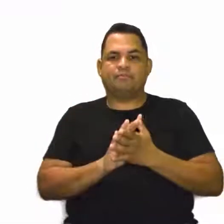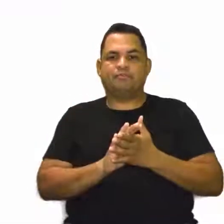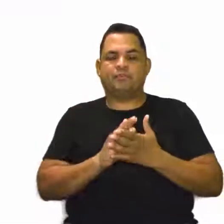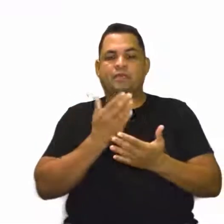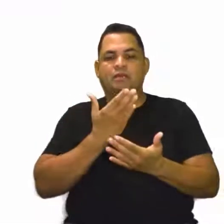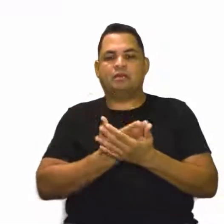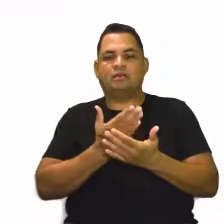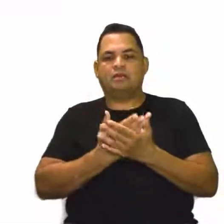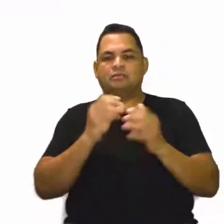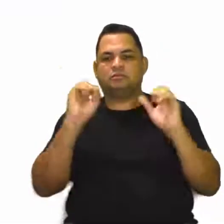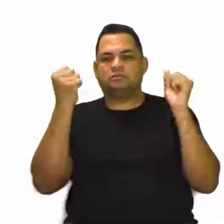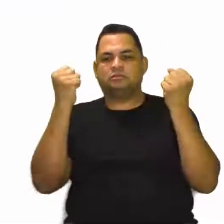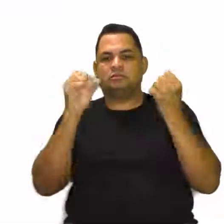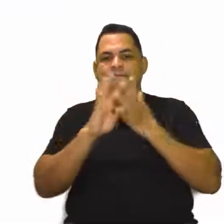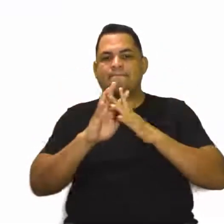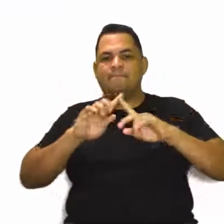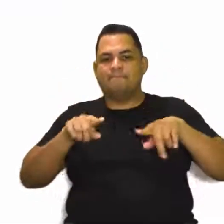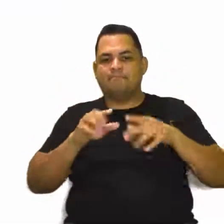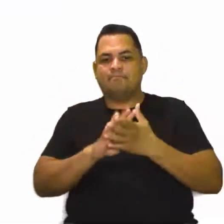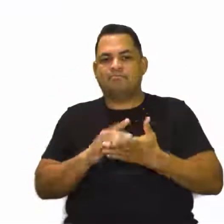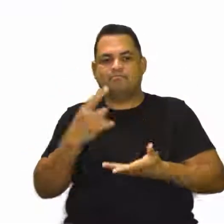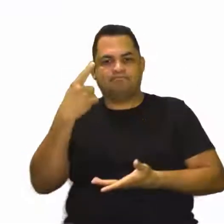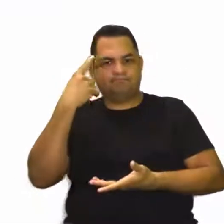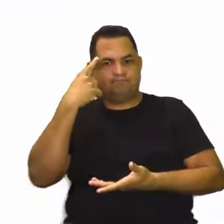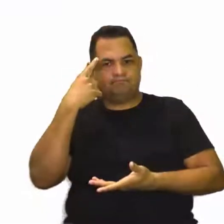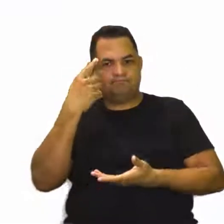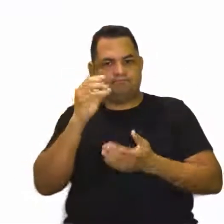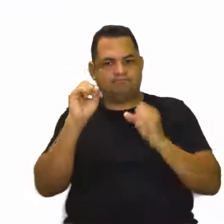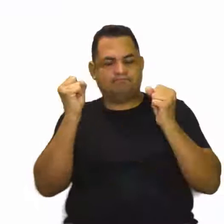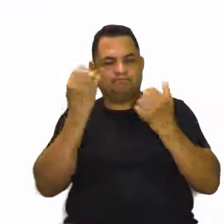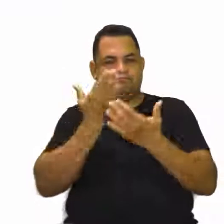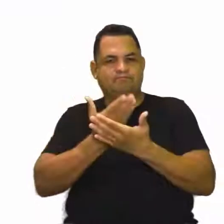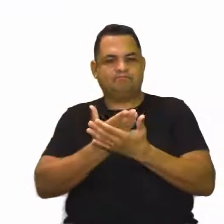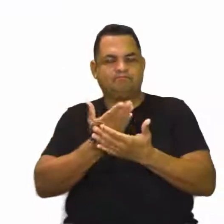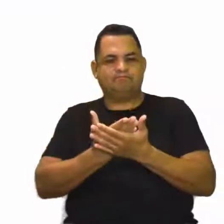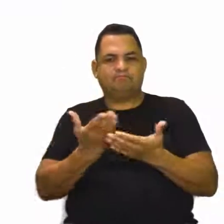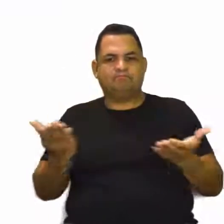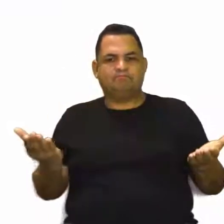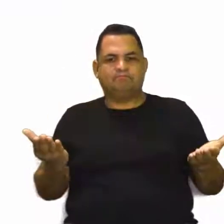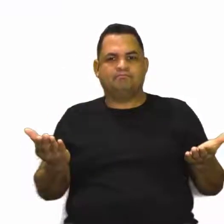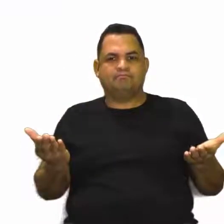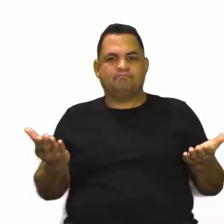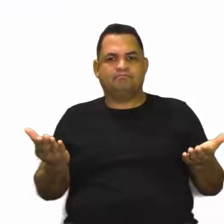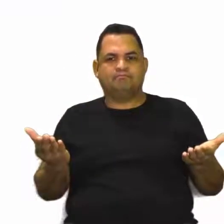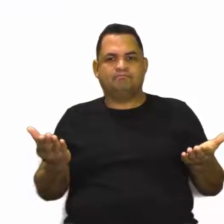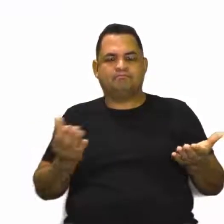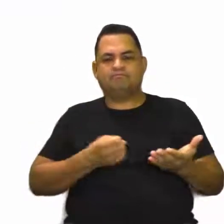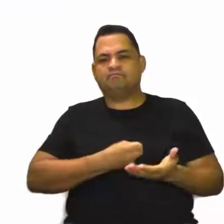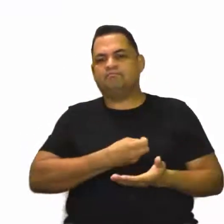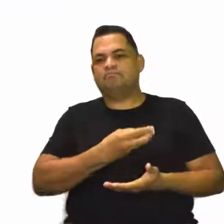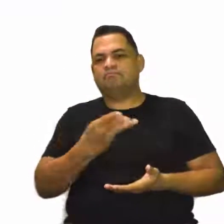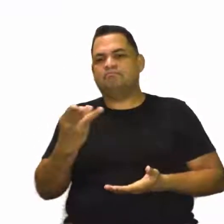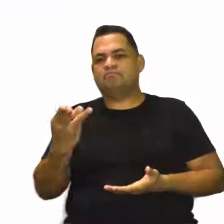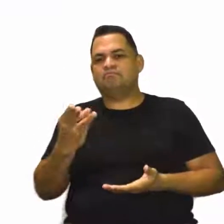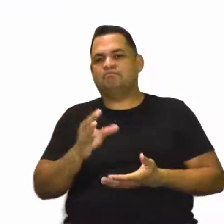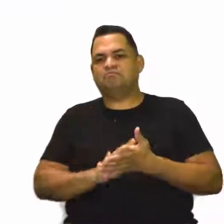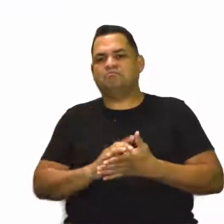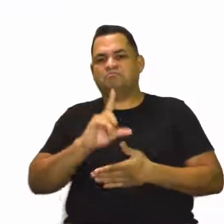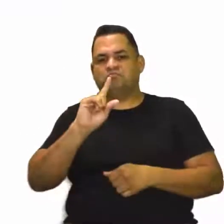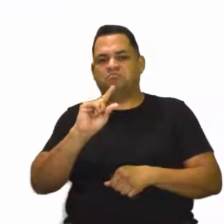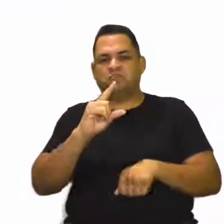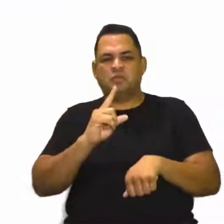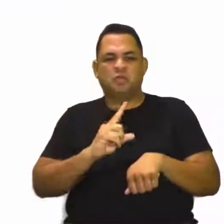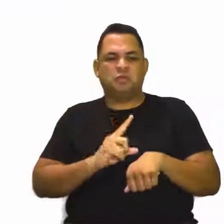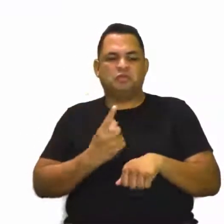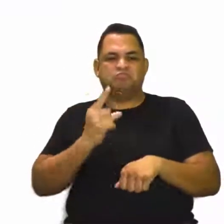educação física. Mas se a gente for pensar bem, as aulas de educação física, o quantitativo dela, o tempo dela é muito curto,